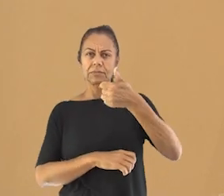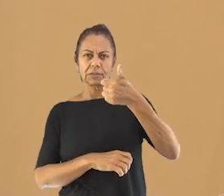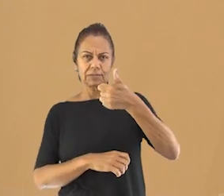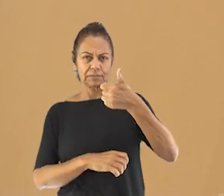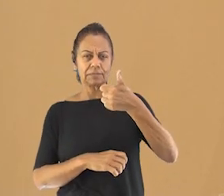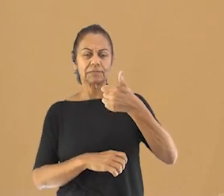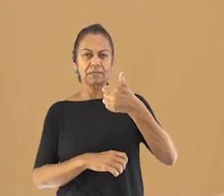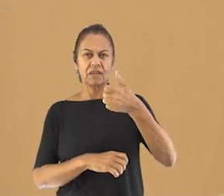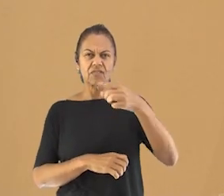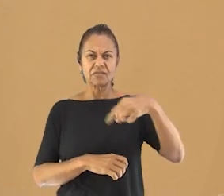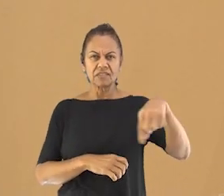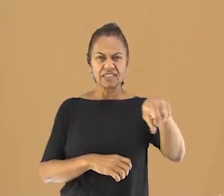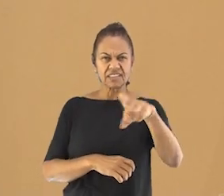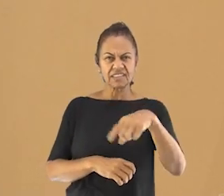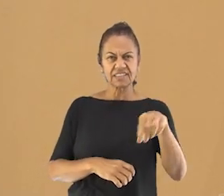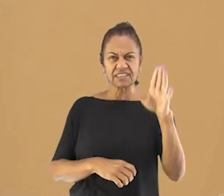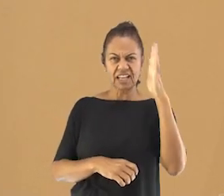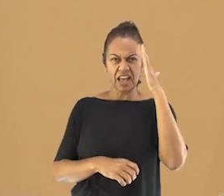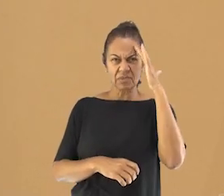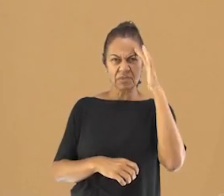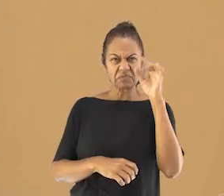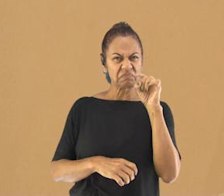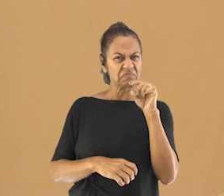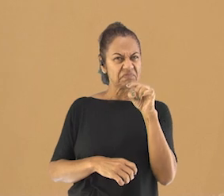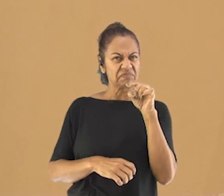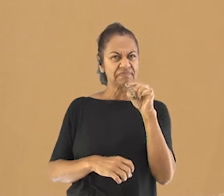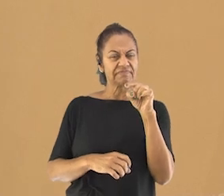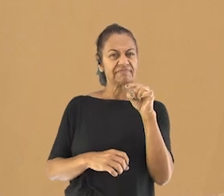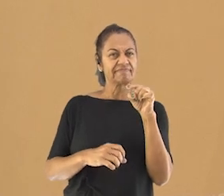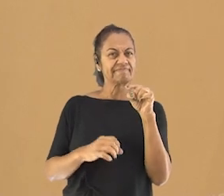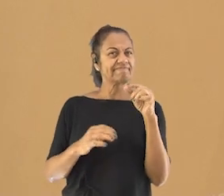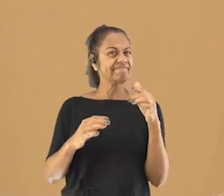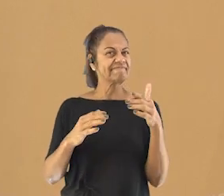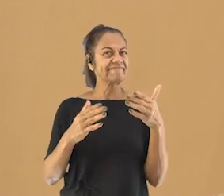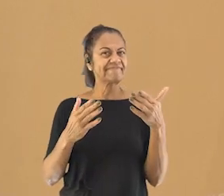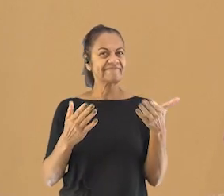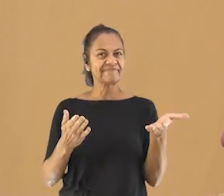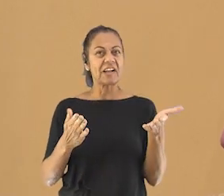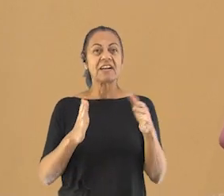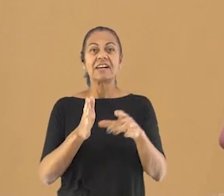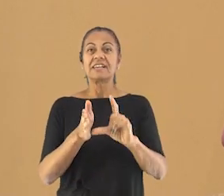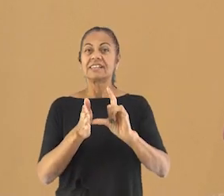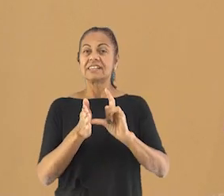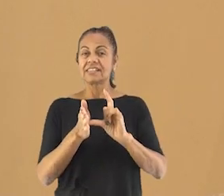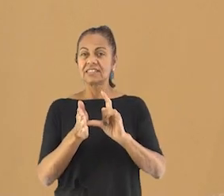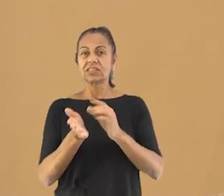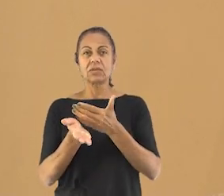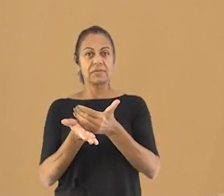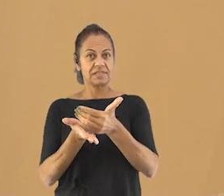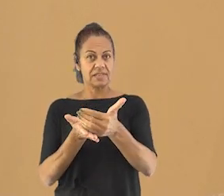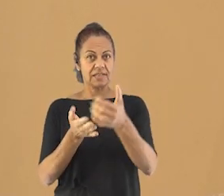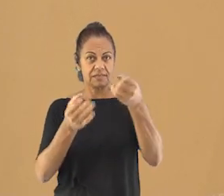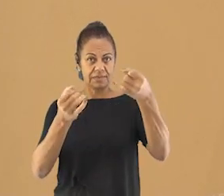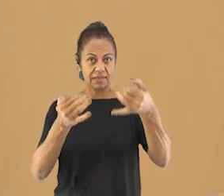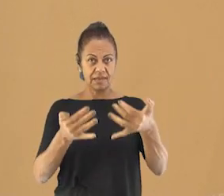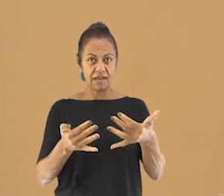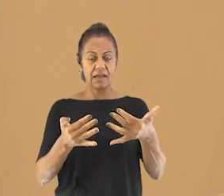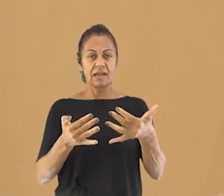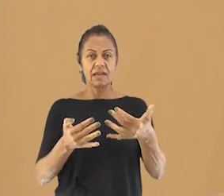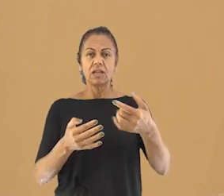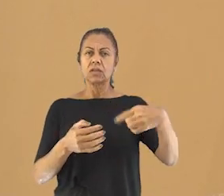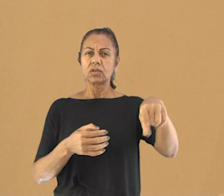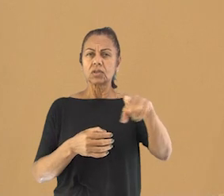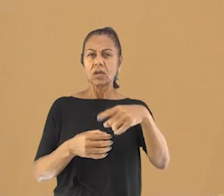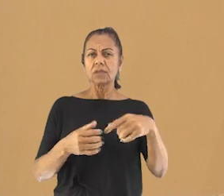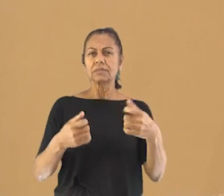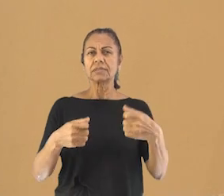grau. Você aí de casa, por um acaso, sabe o que são equações do primeiro grau? Mas antes de começarmos a